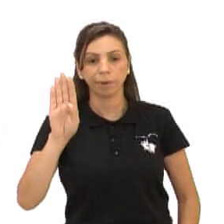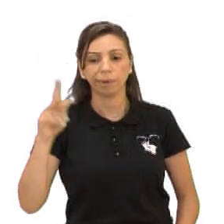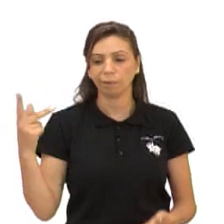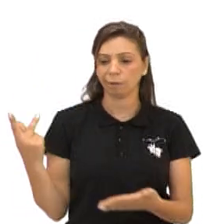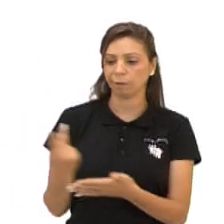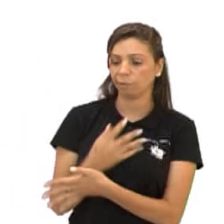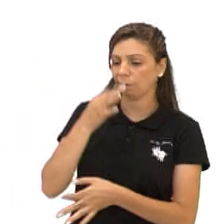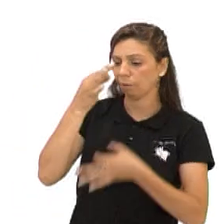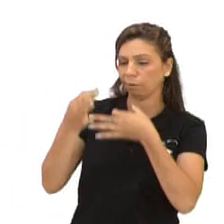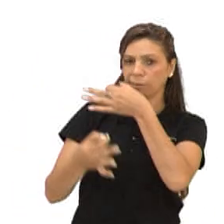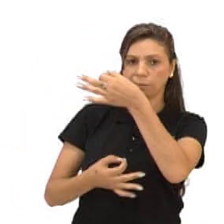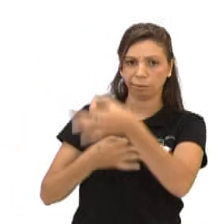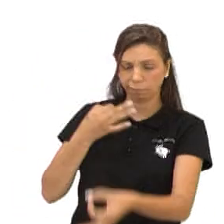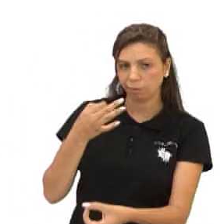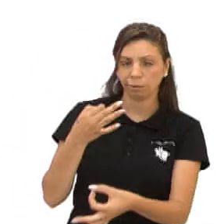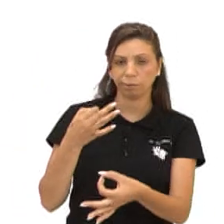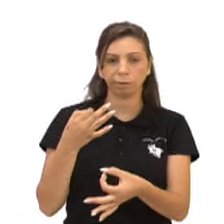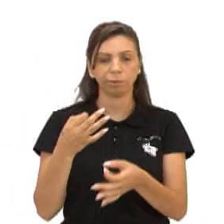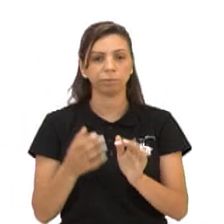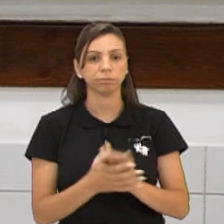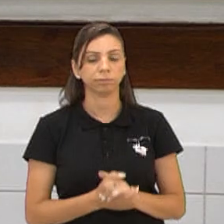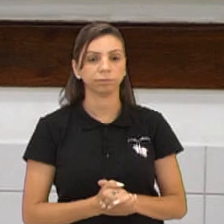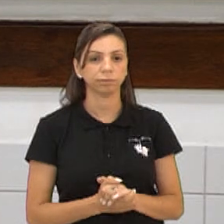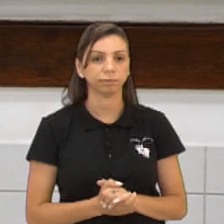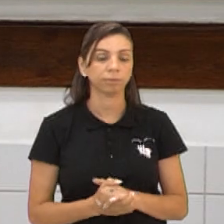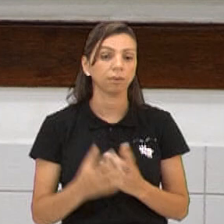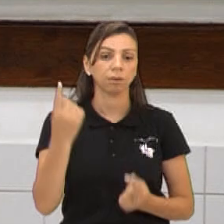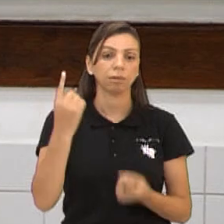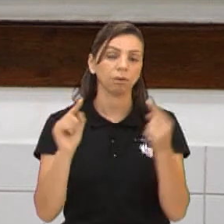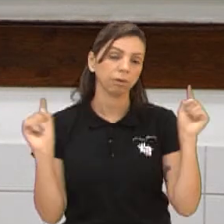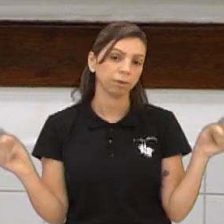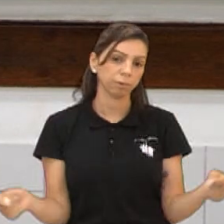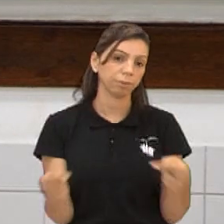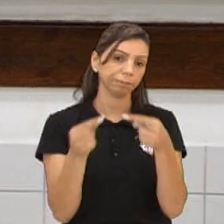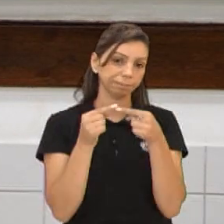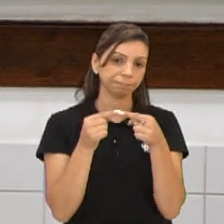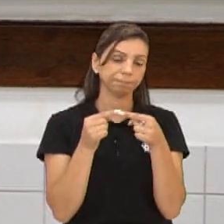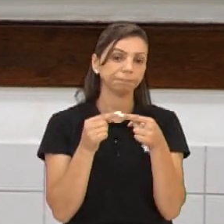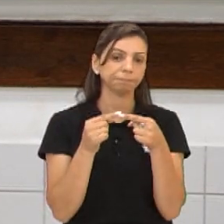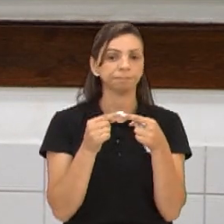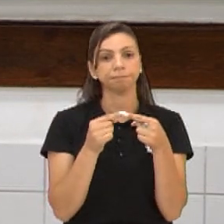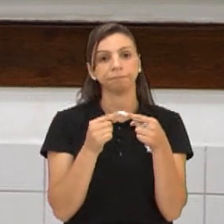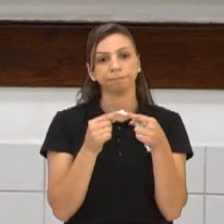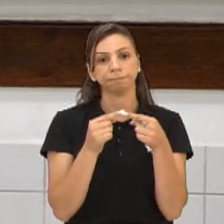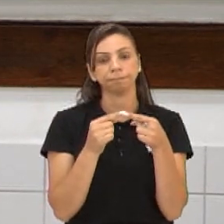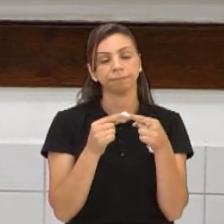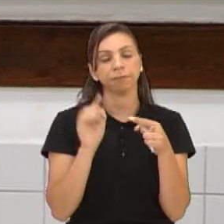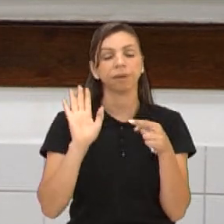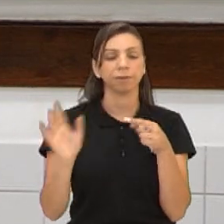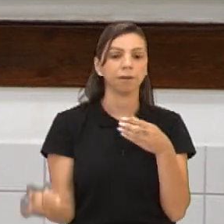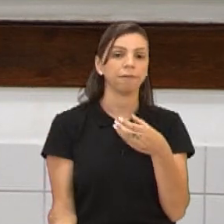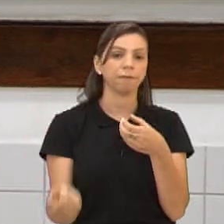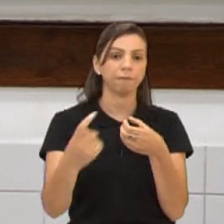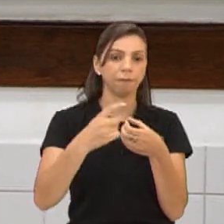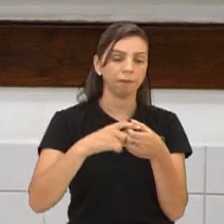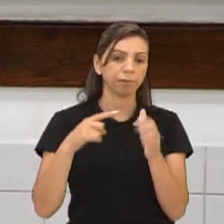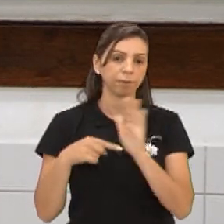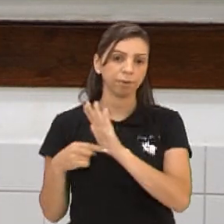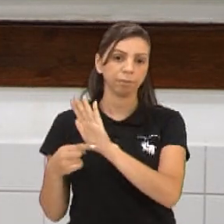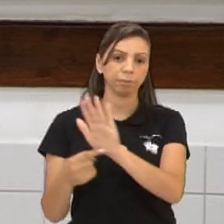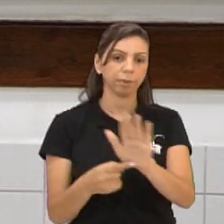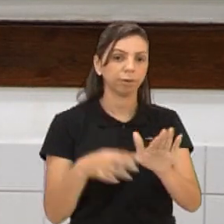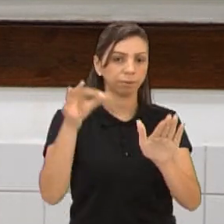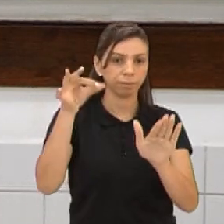vários O que foi produzido sem a intenção de estar incorreto Qual que é a resposta dessa questão da que o eu nunca volto e